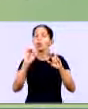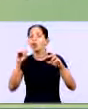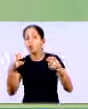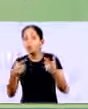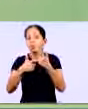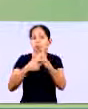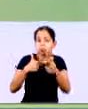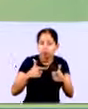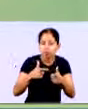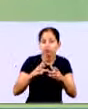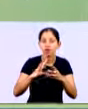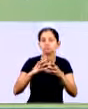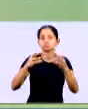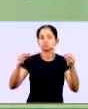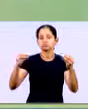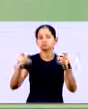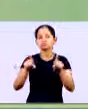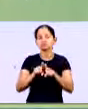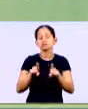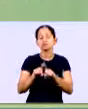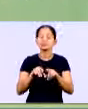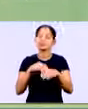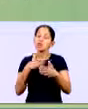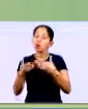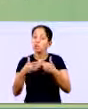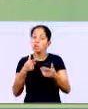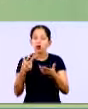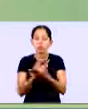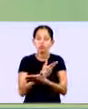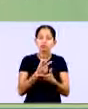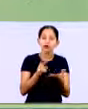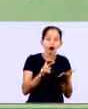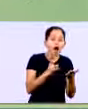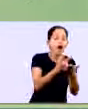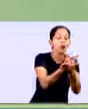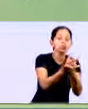reforçar esse desempenho ou interferir em funções do processo